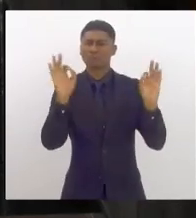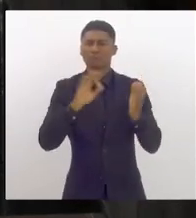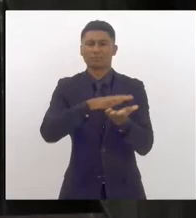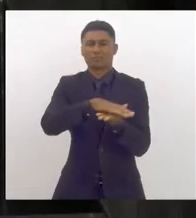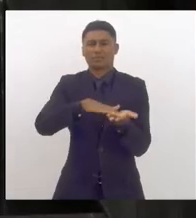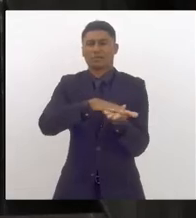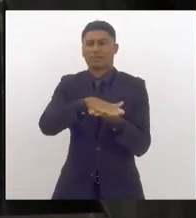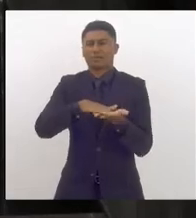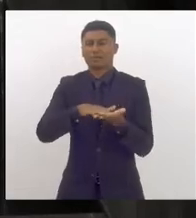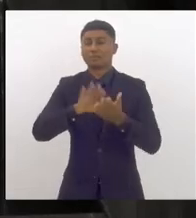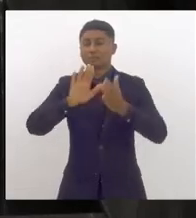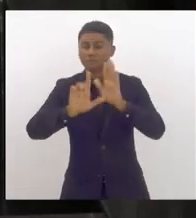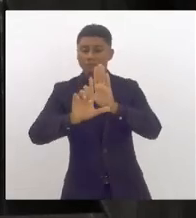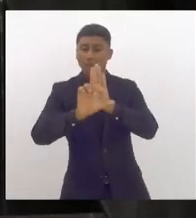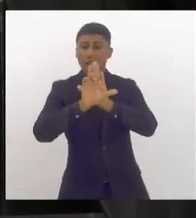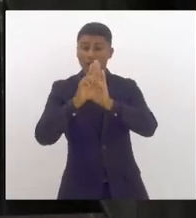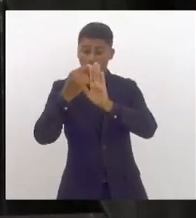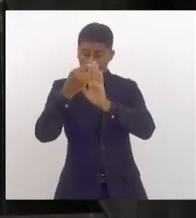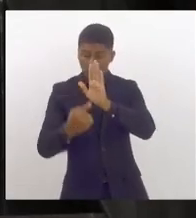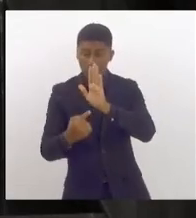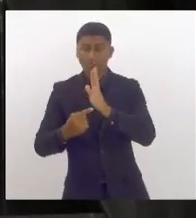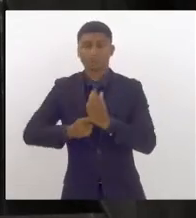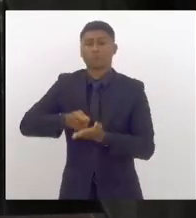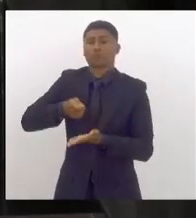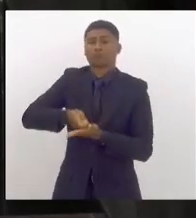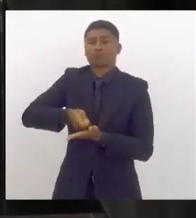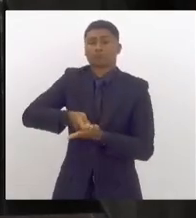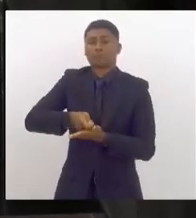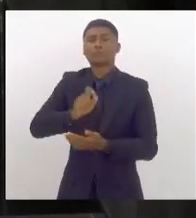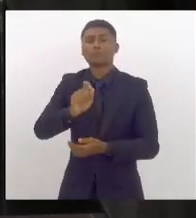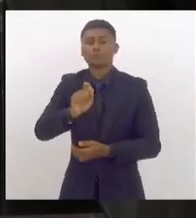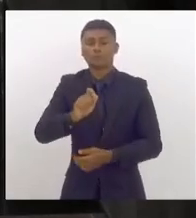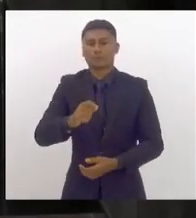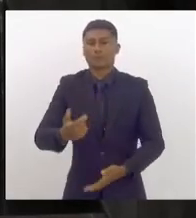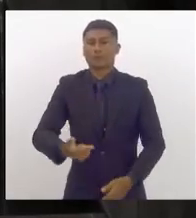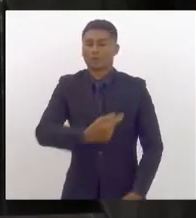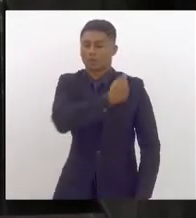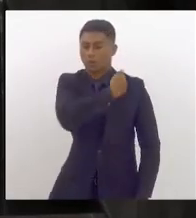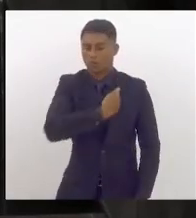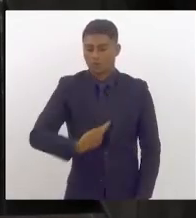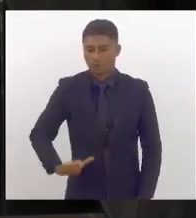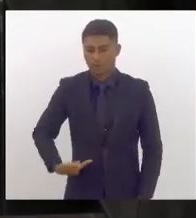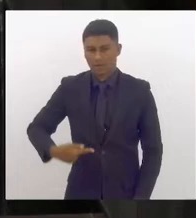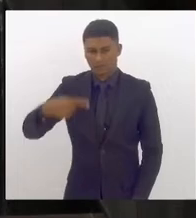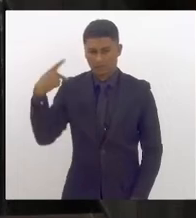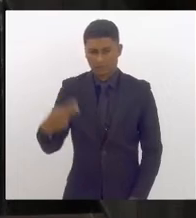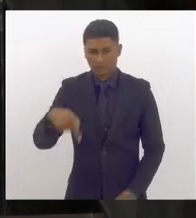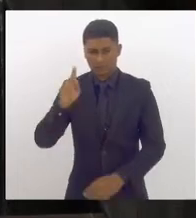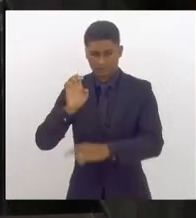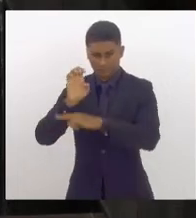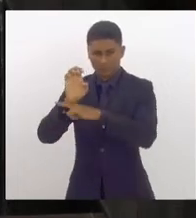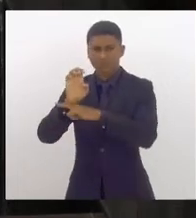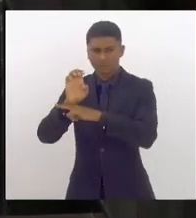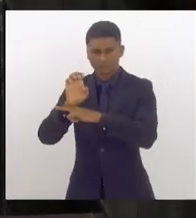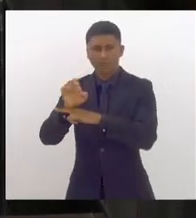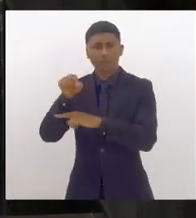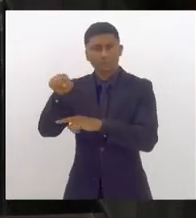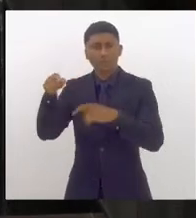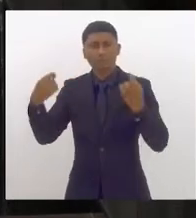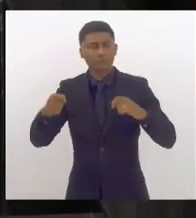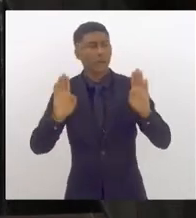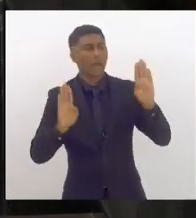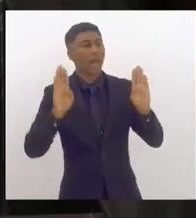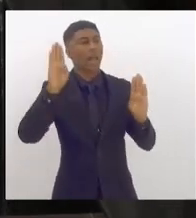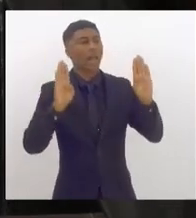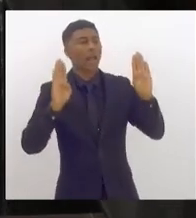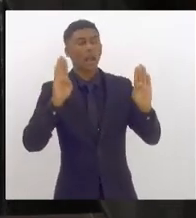waldeck que exigia que o governo do estado lhe citasse o controle do bilhete